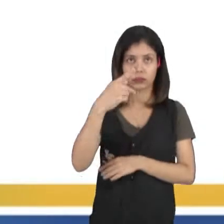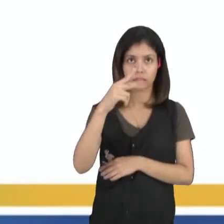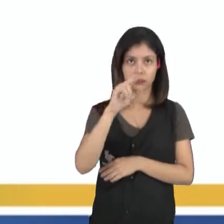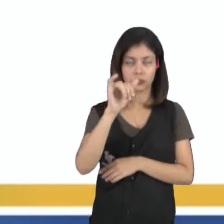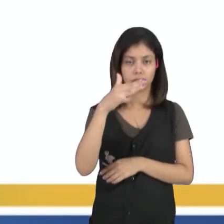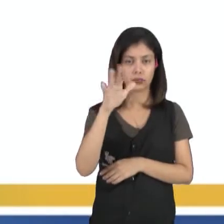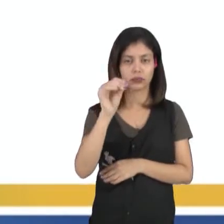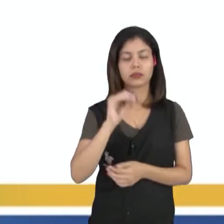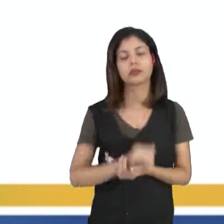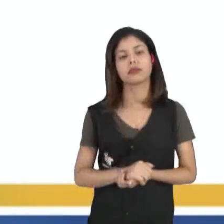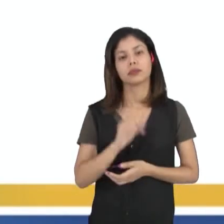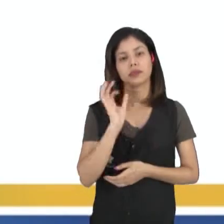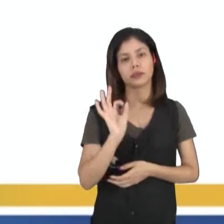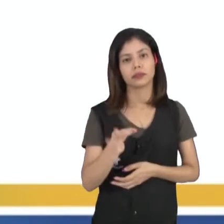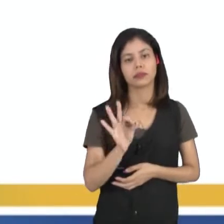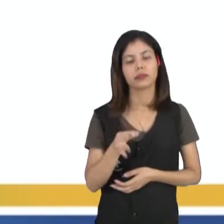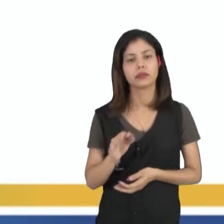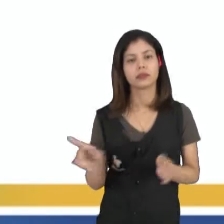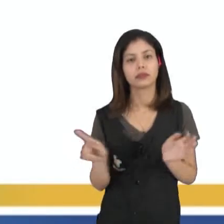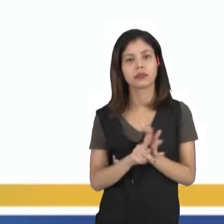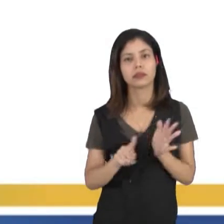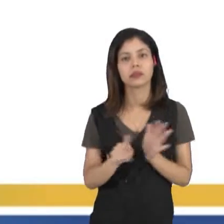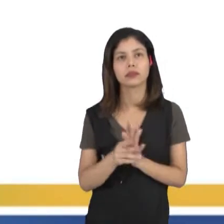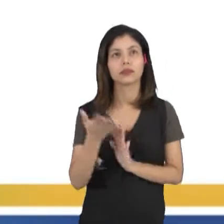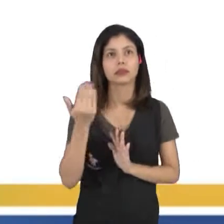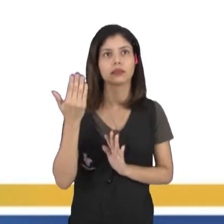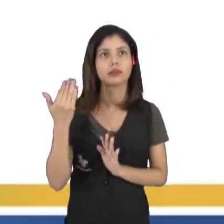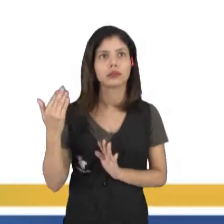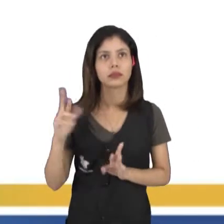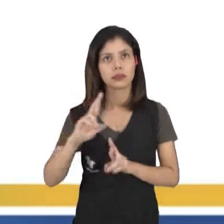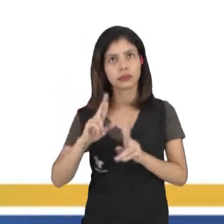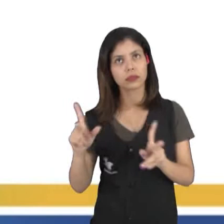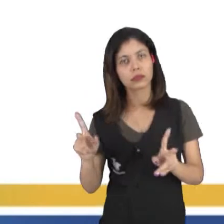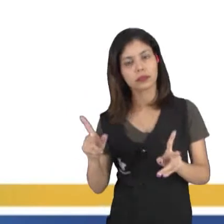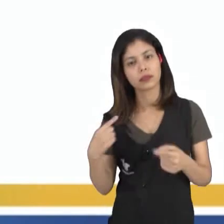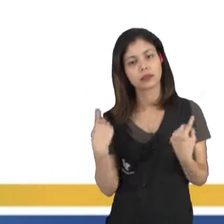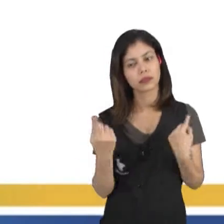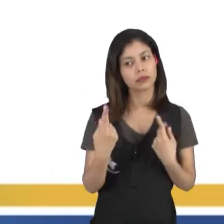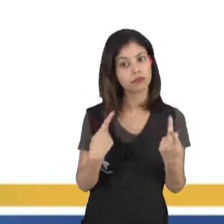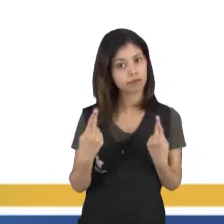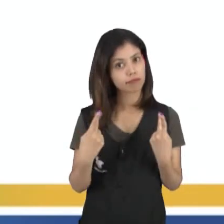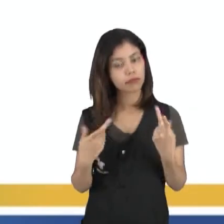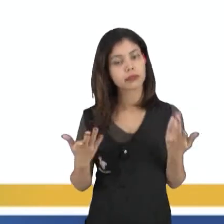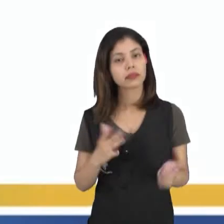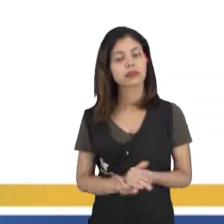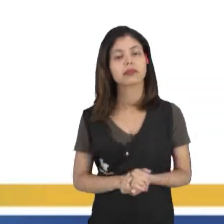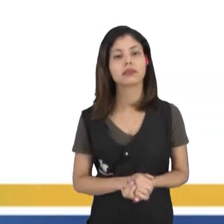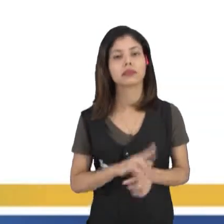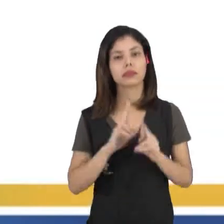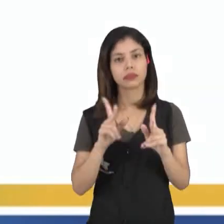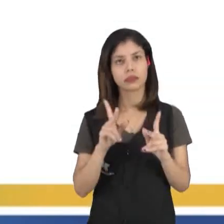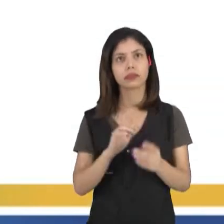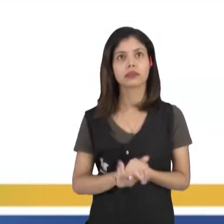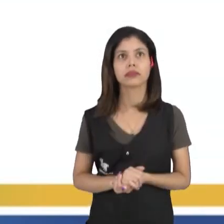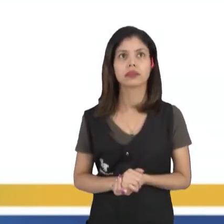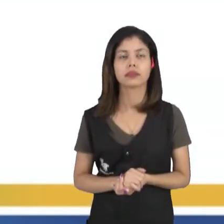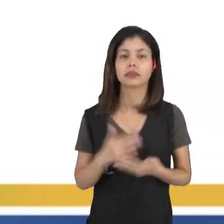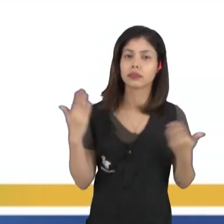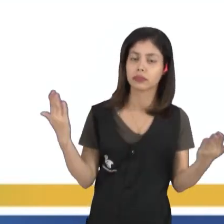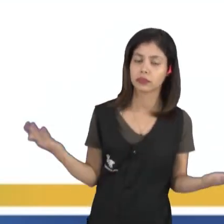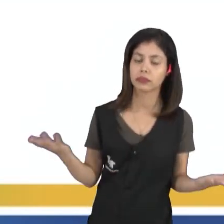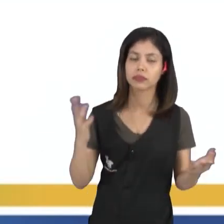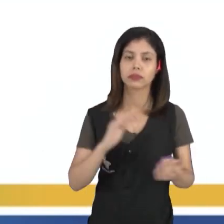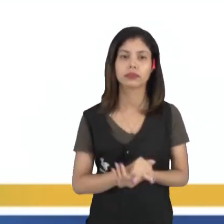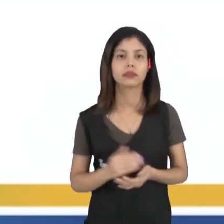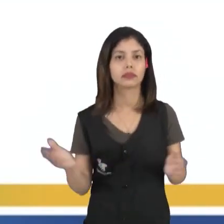ele já se opôs ali, né? Precisamente naqueles tempos se acentuavam as diferenças entre nós, tá certo? Então,